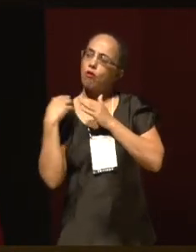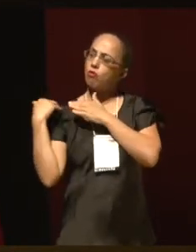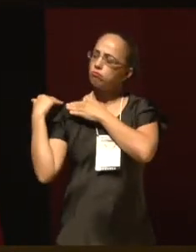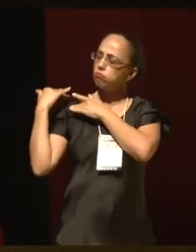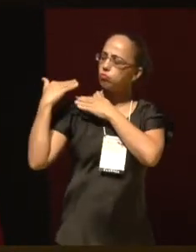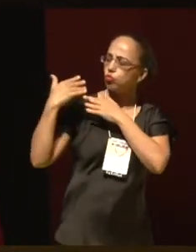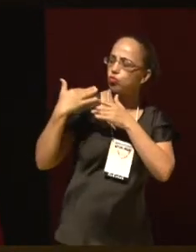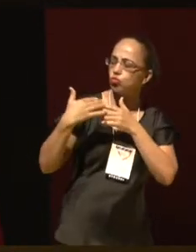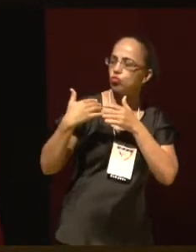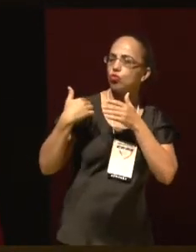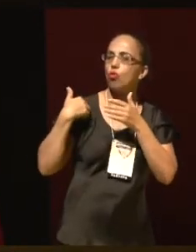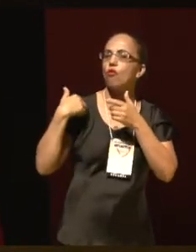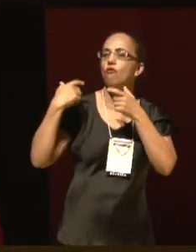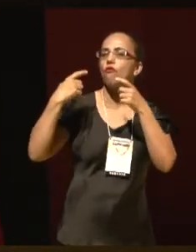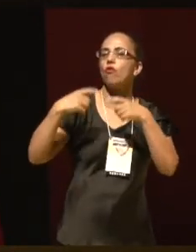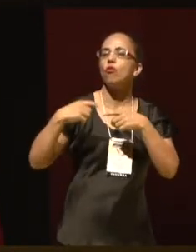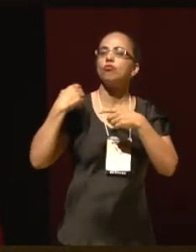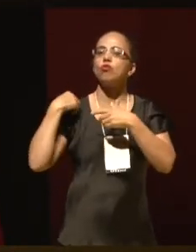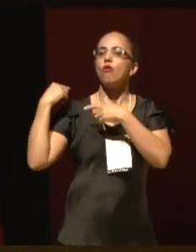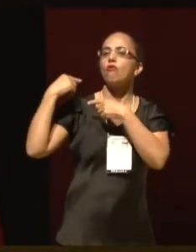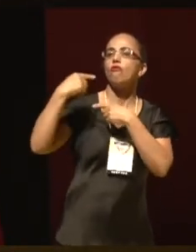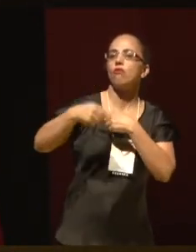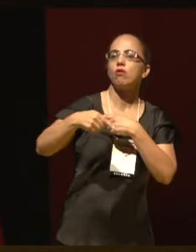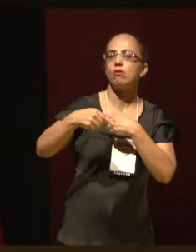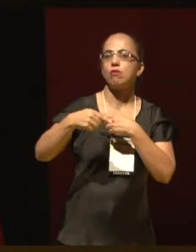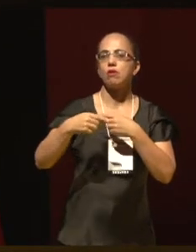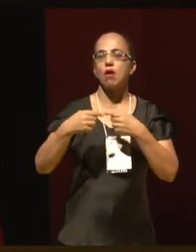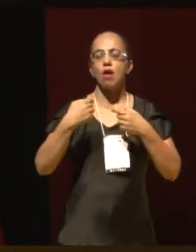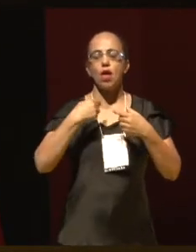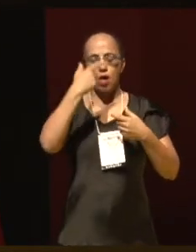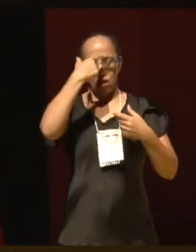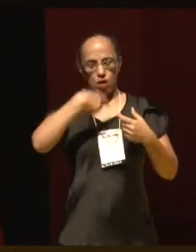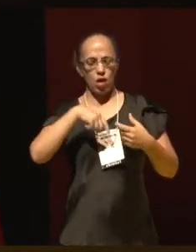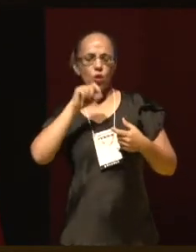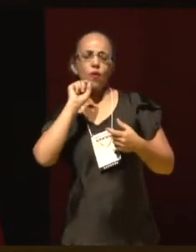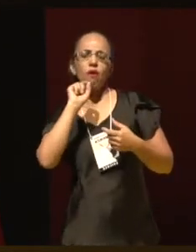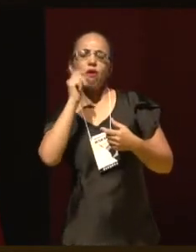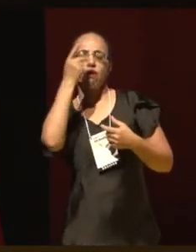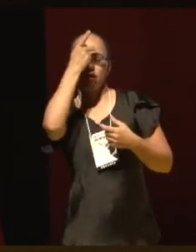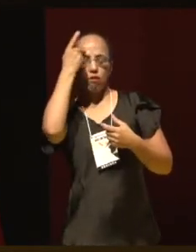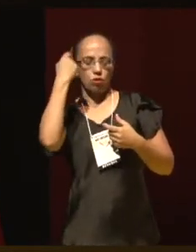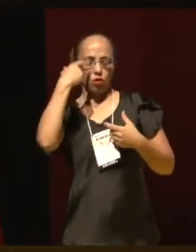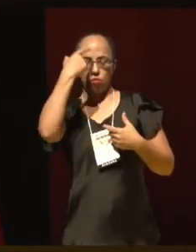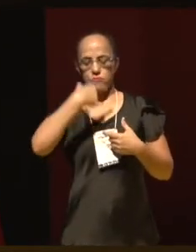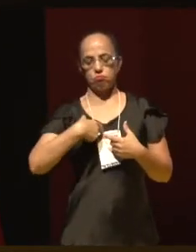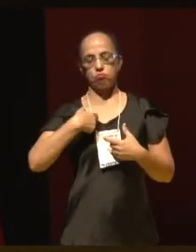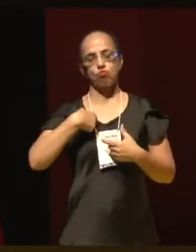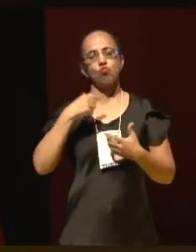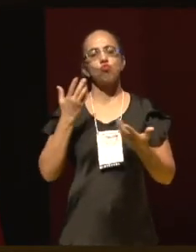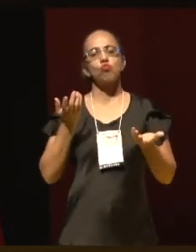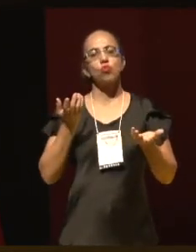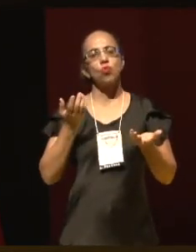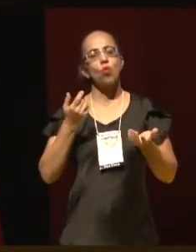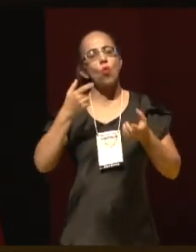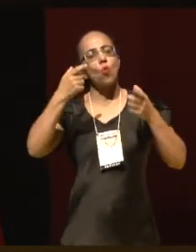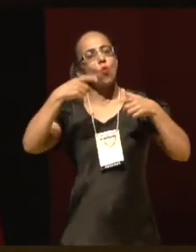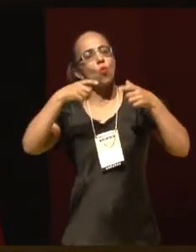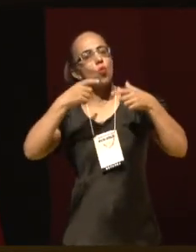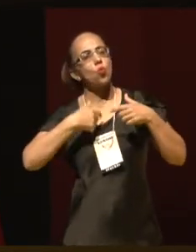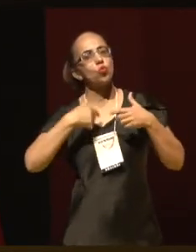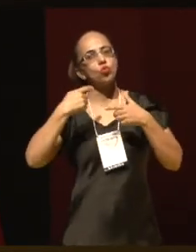Quem somos? Aonde vamos? Se começa a preencher com a lei de